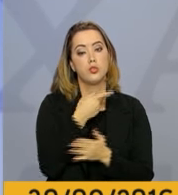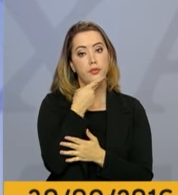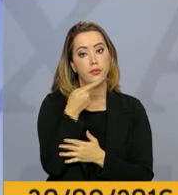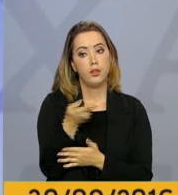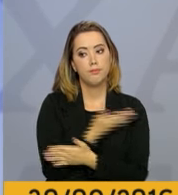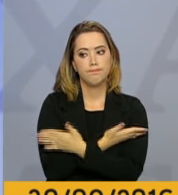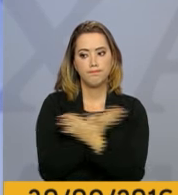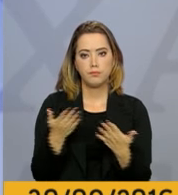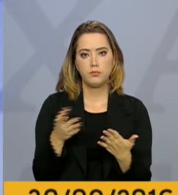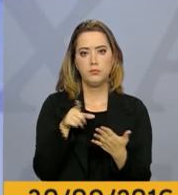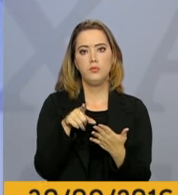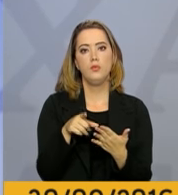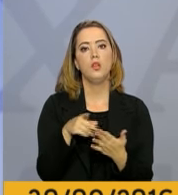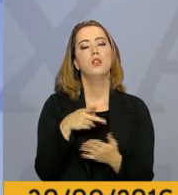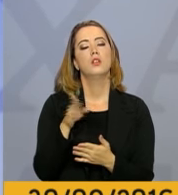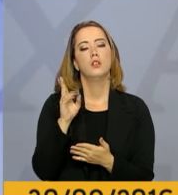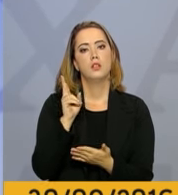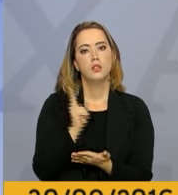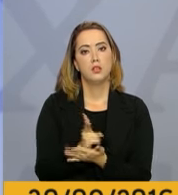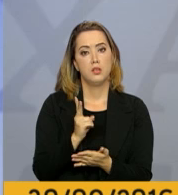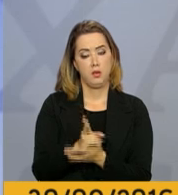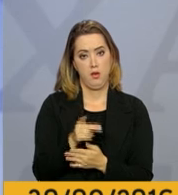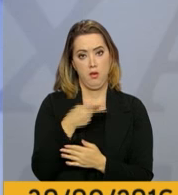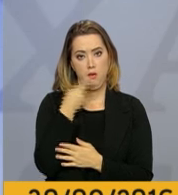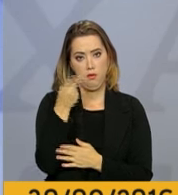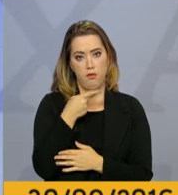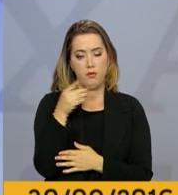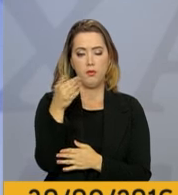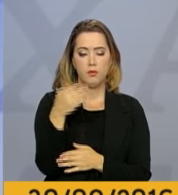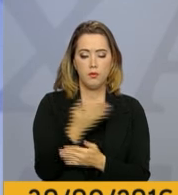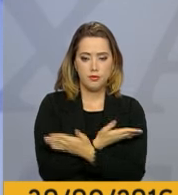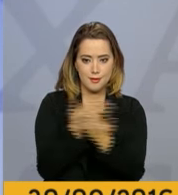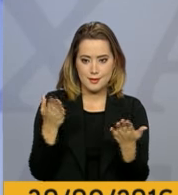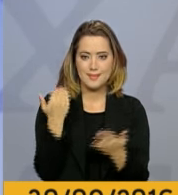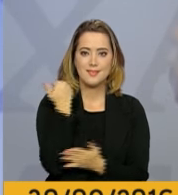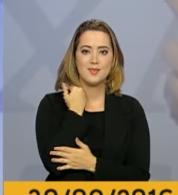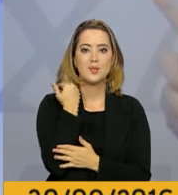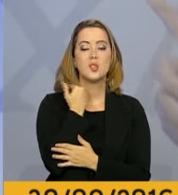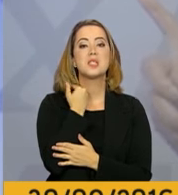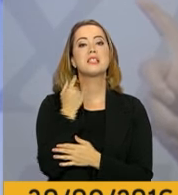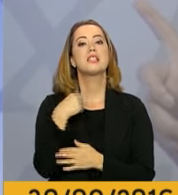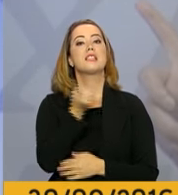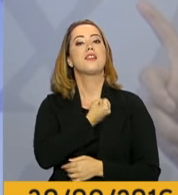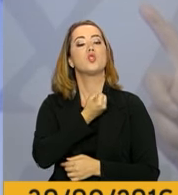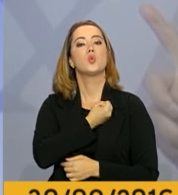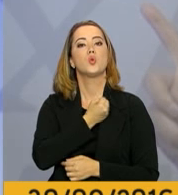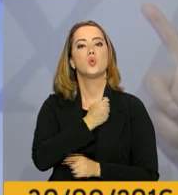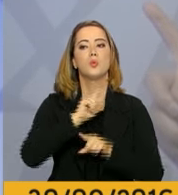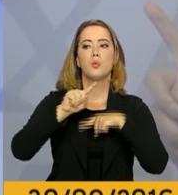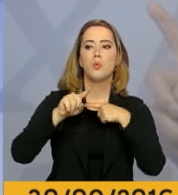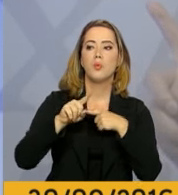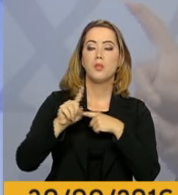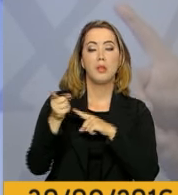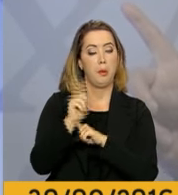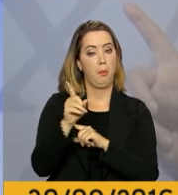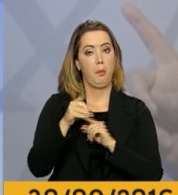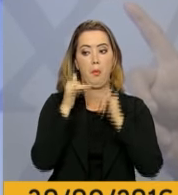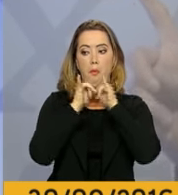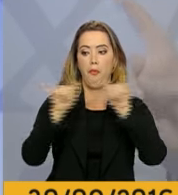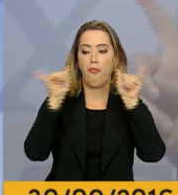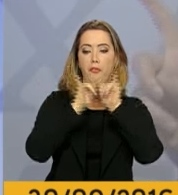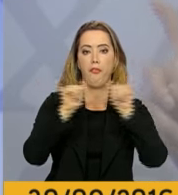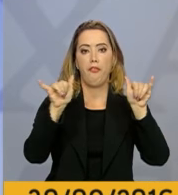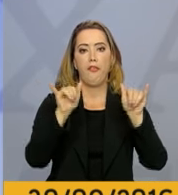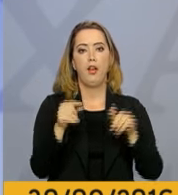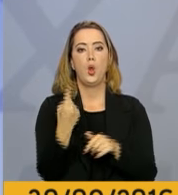senhoras que vou cansá-los, ainda que rapidamente, com alguns dados, para que não digam lá adiante, quero